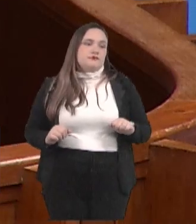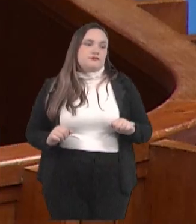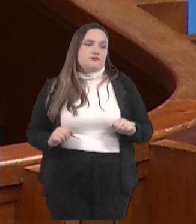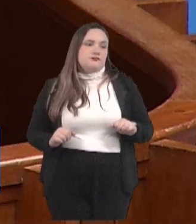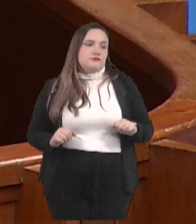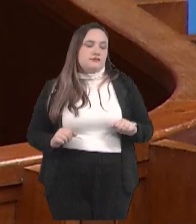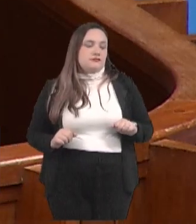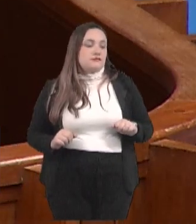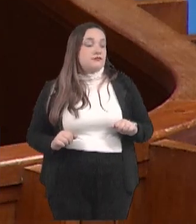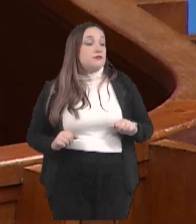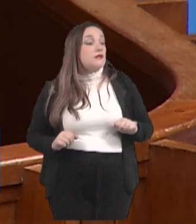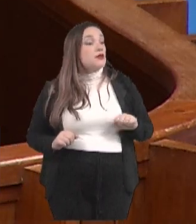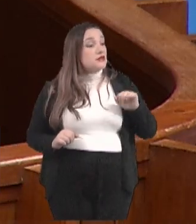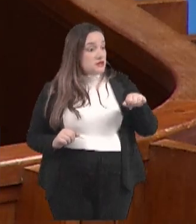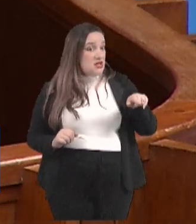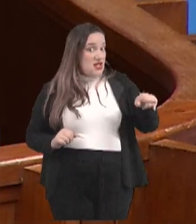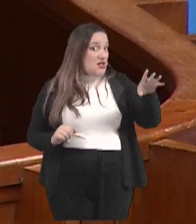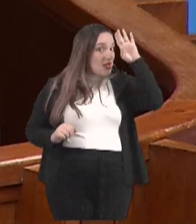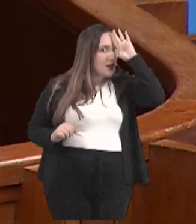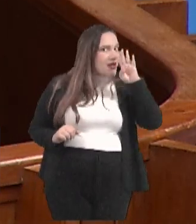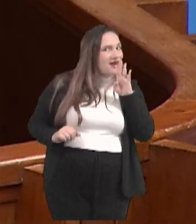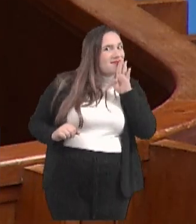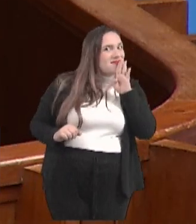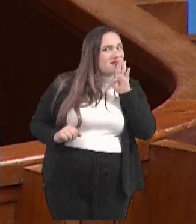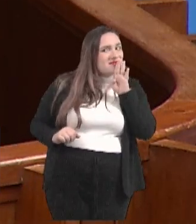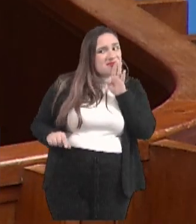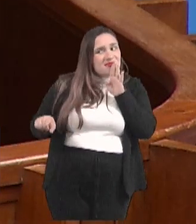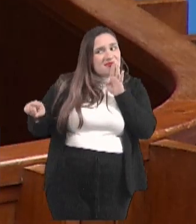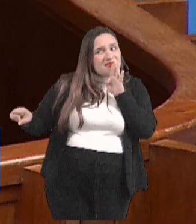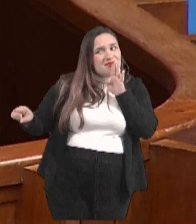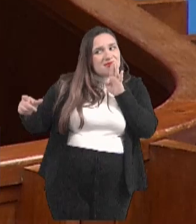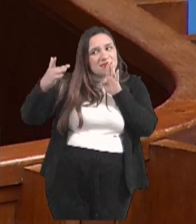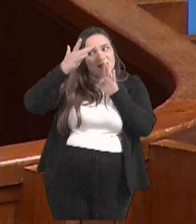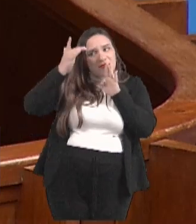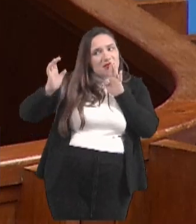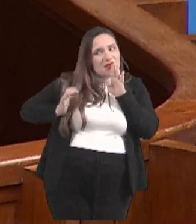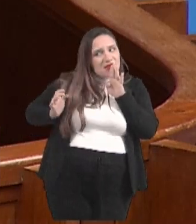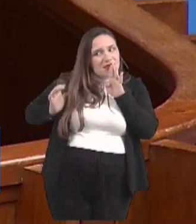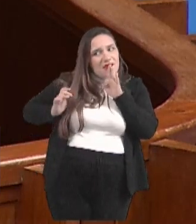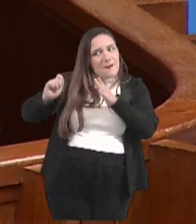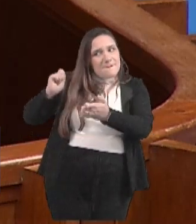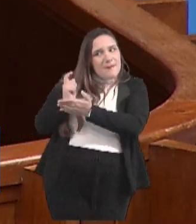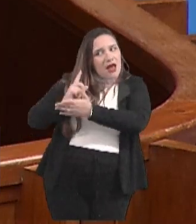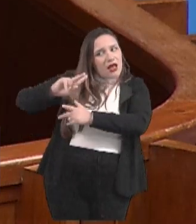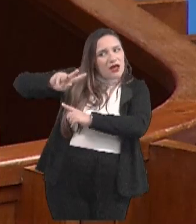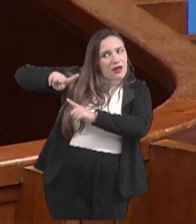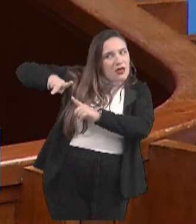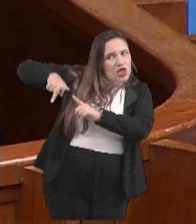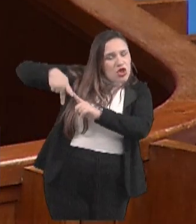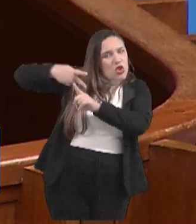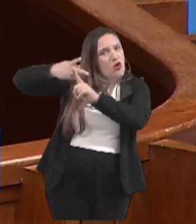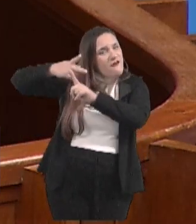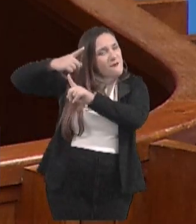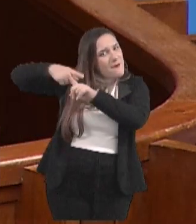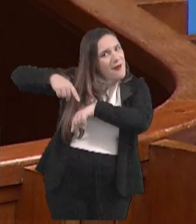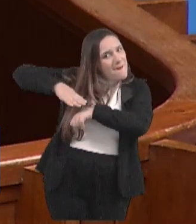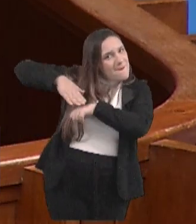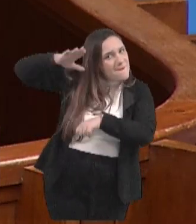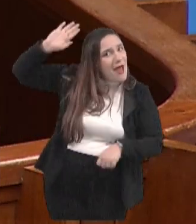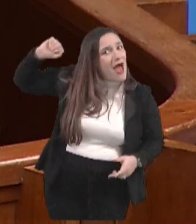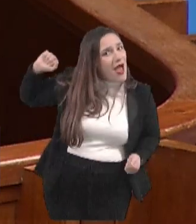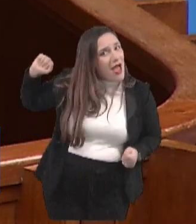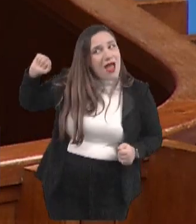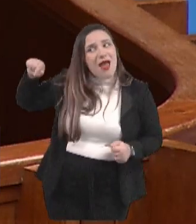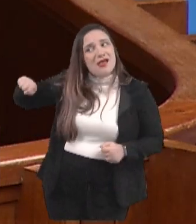para dar aqui, e depois toma aqui dos mais ricos, dos empresários, que dá